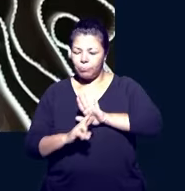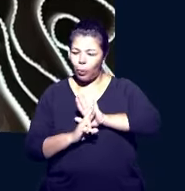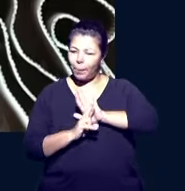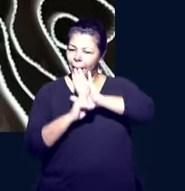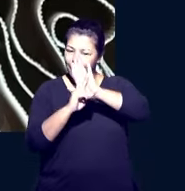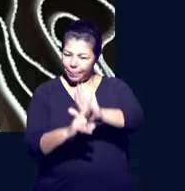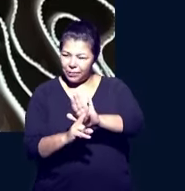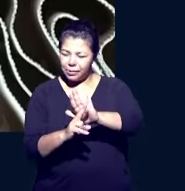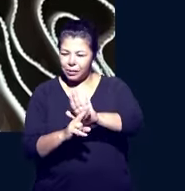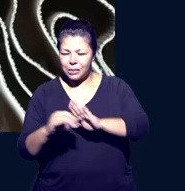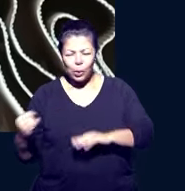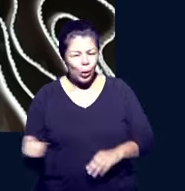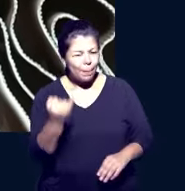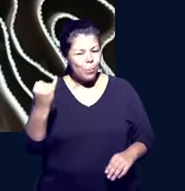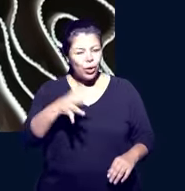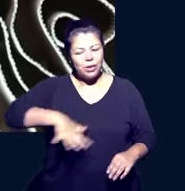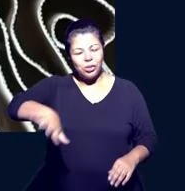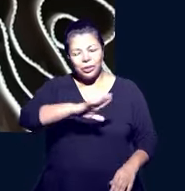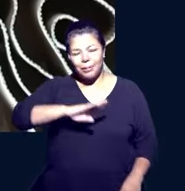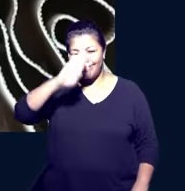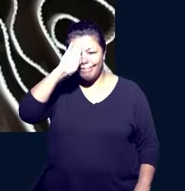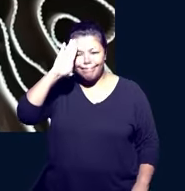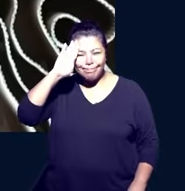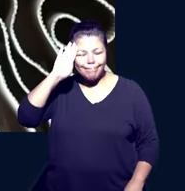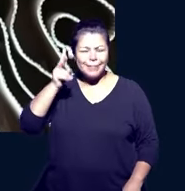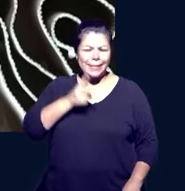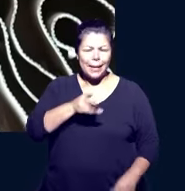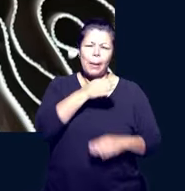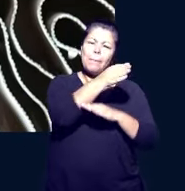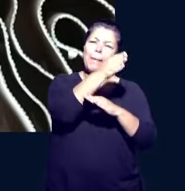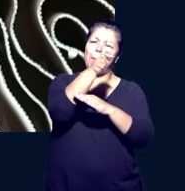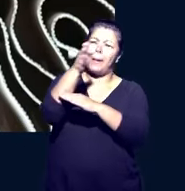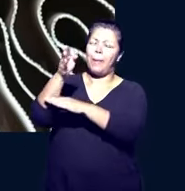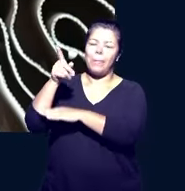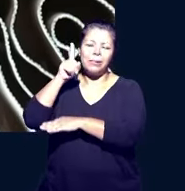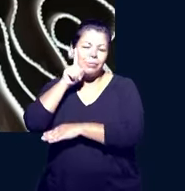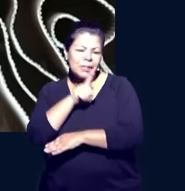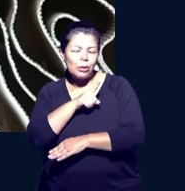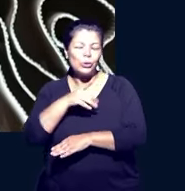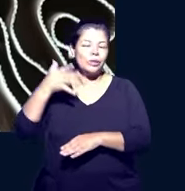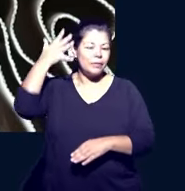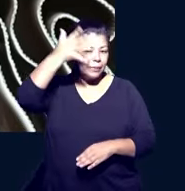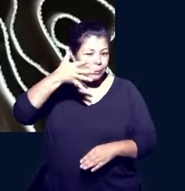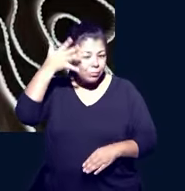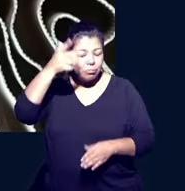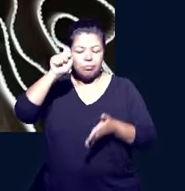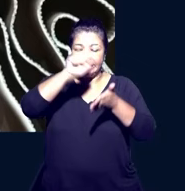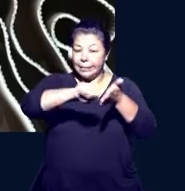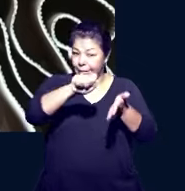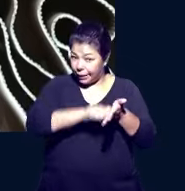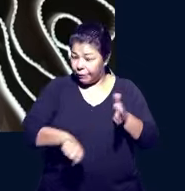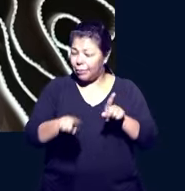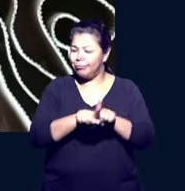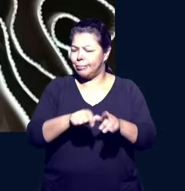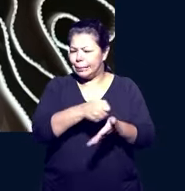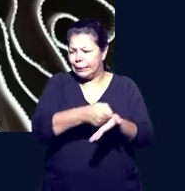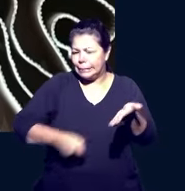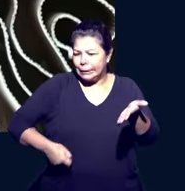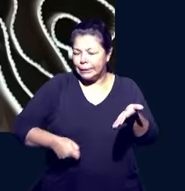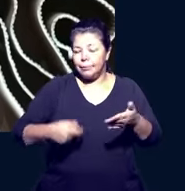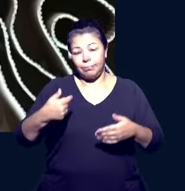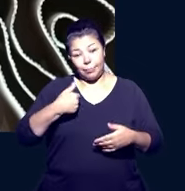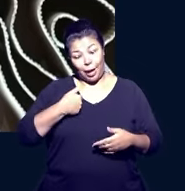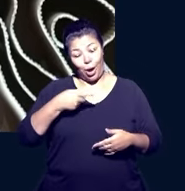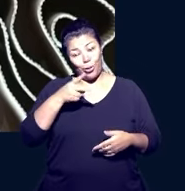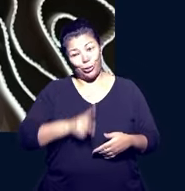mundo acadêmico fazendo palestras nos Estados Unidos frequentemente escrevendo frequentemente eu quando dou as minhas